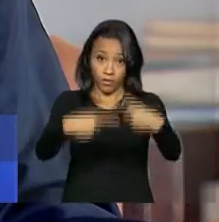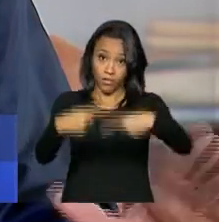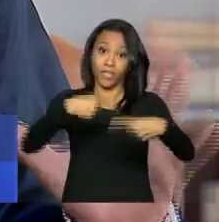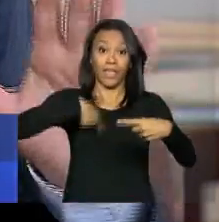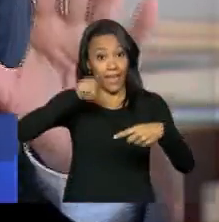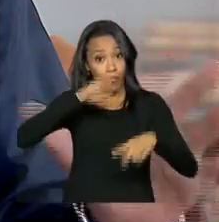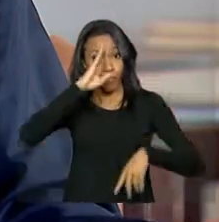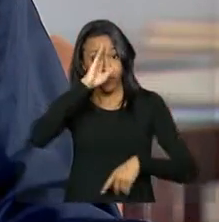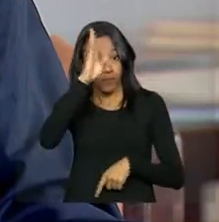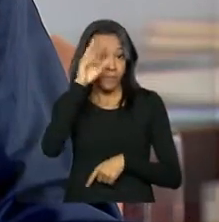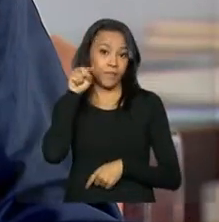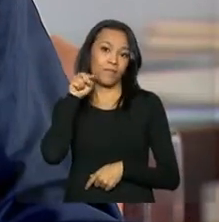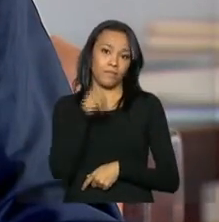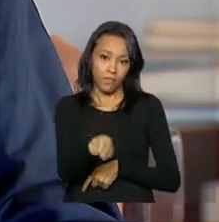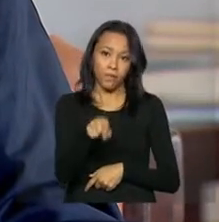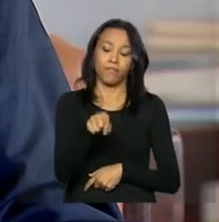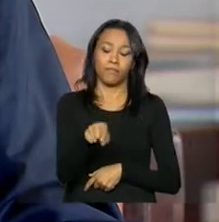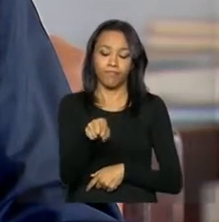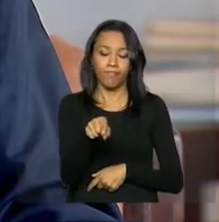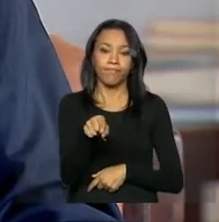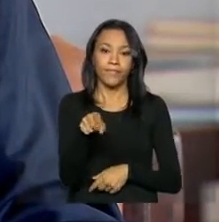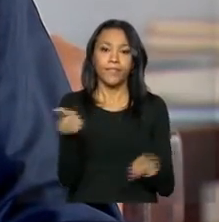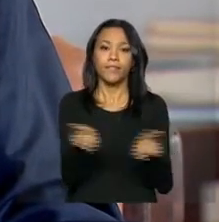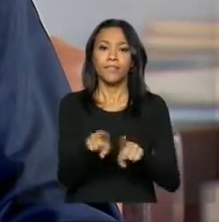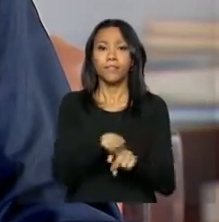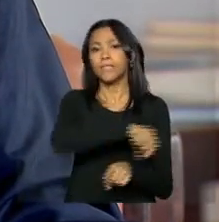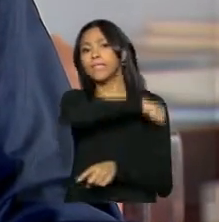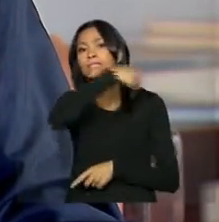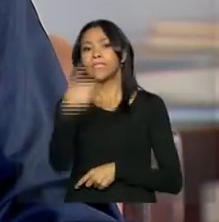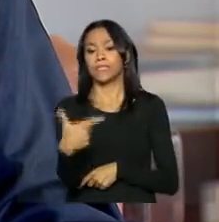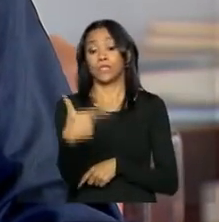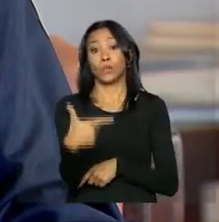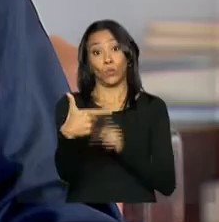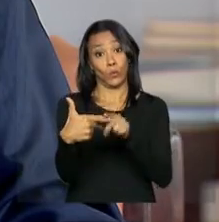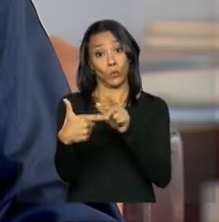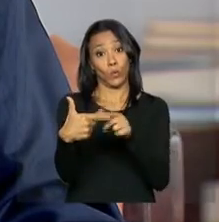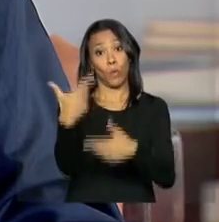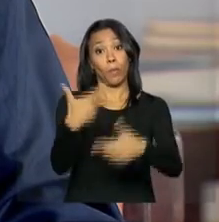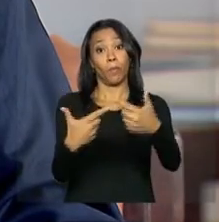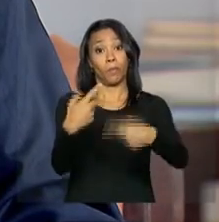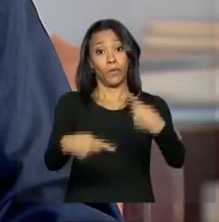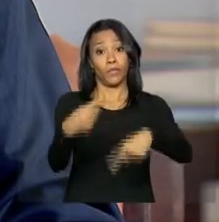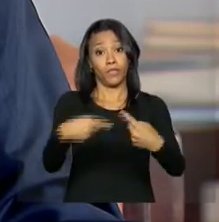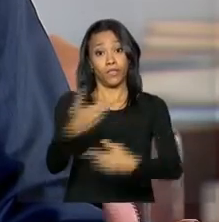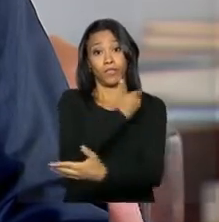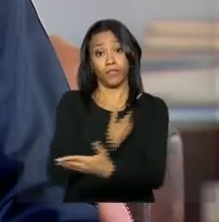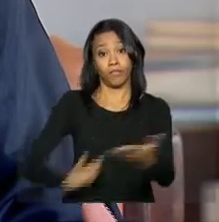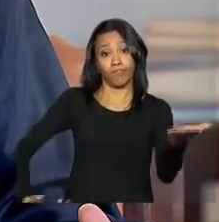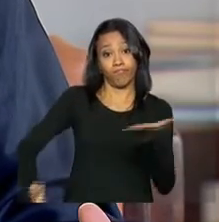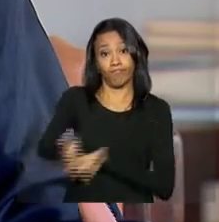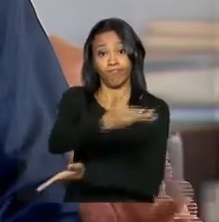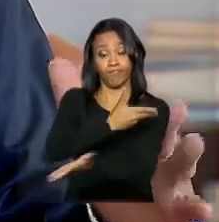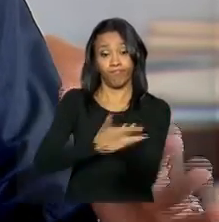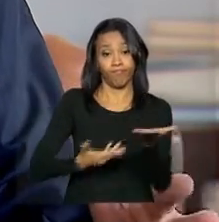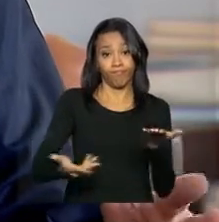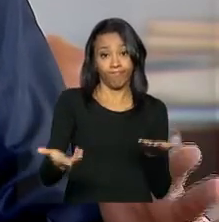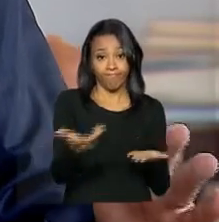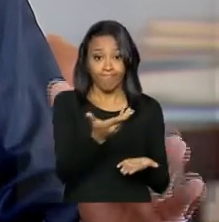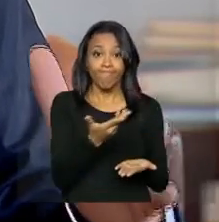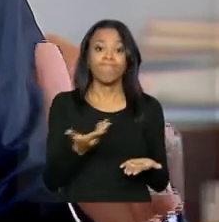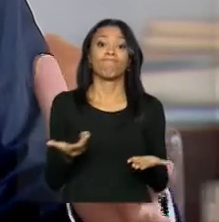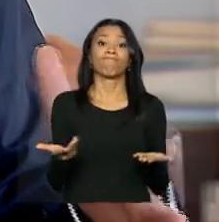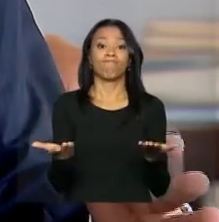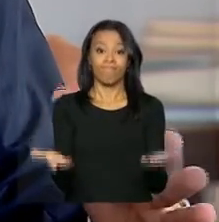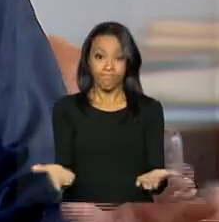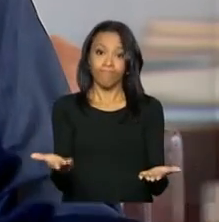principal a vontade política e segundo de políticas públicas e se todas que nós jovem